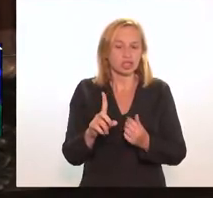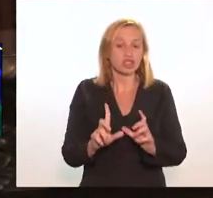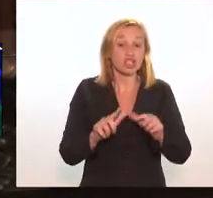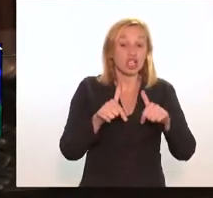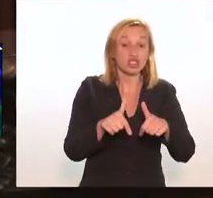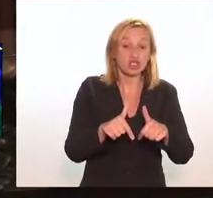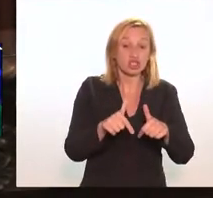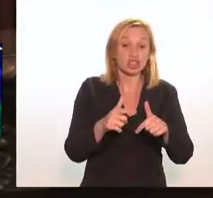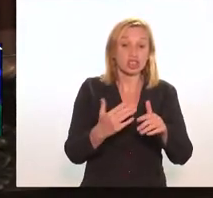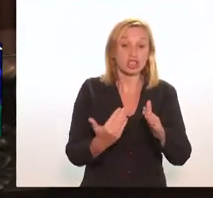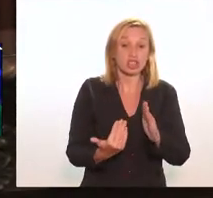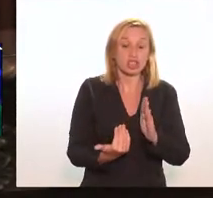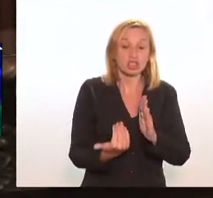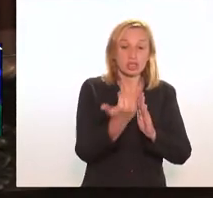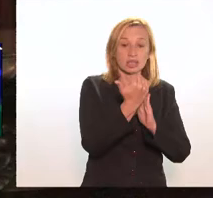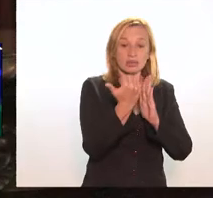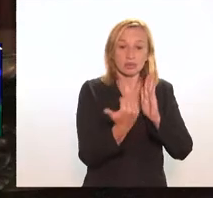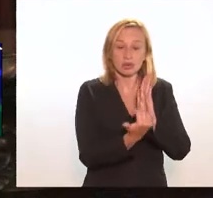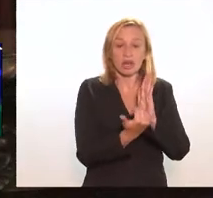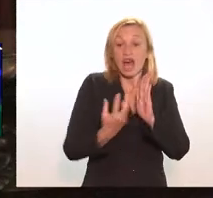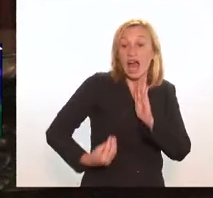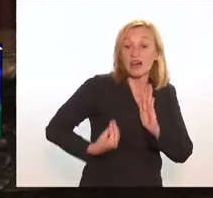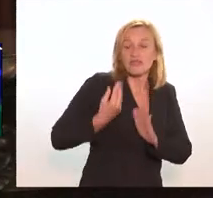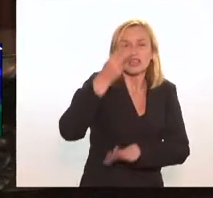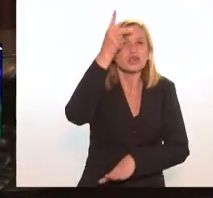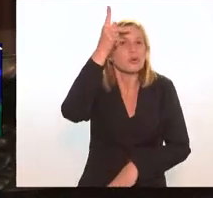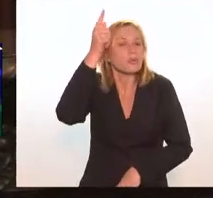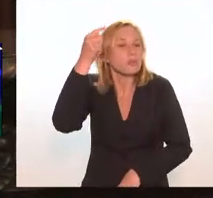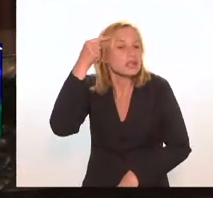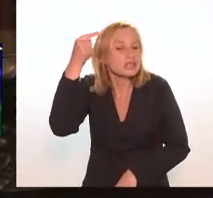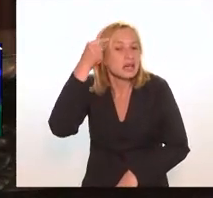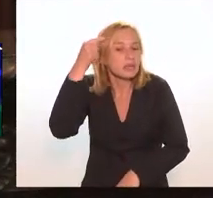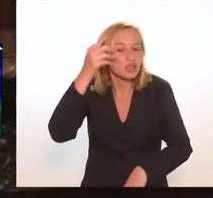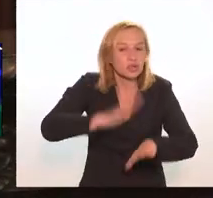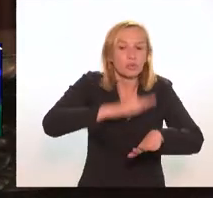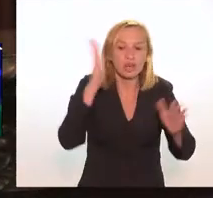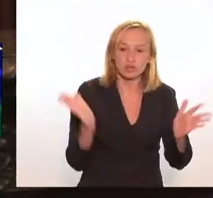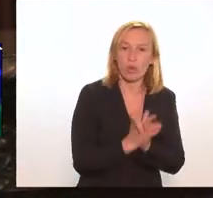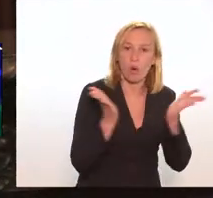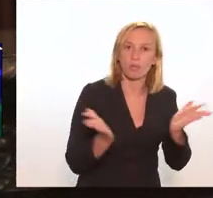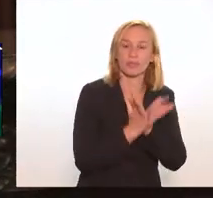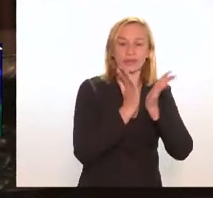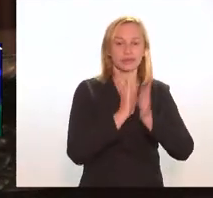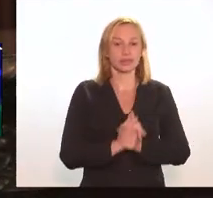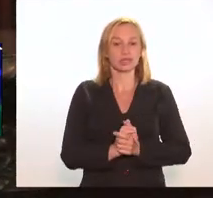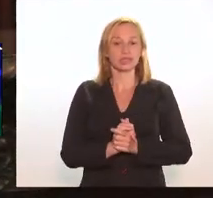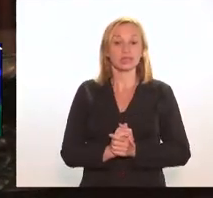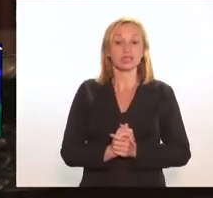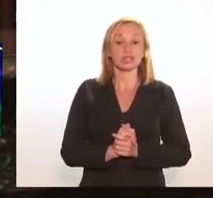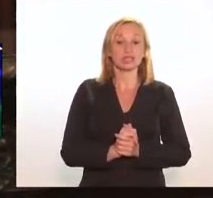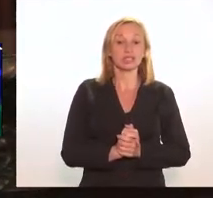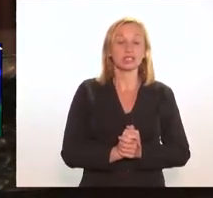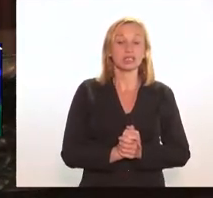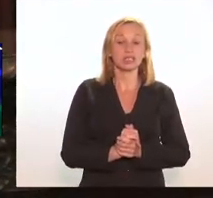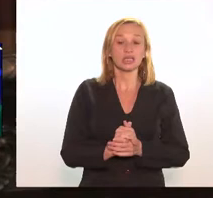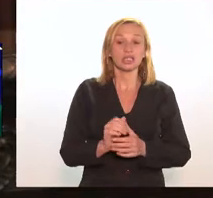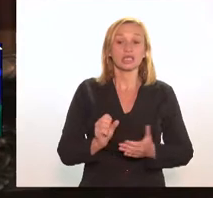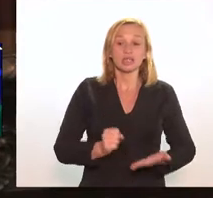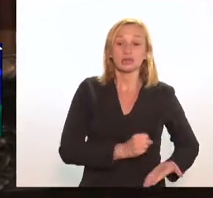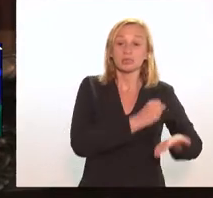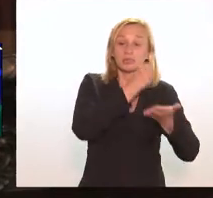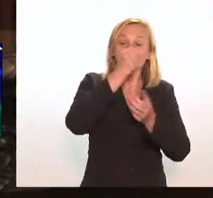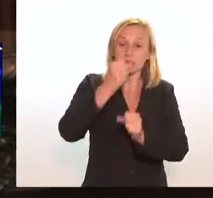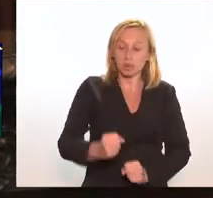baixo a vida e o pensamento dos mais pobres. É um desses grandes polos de um poder